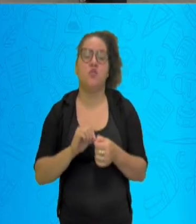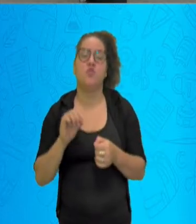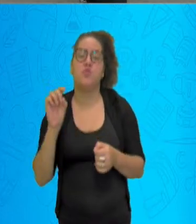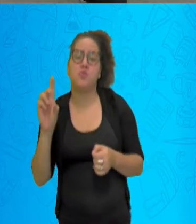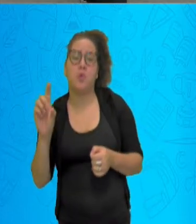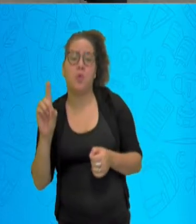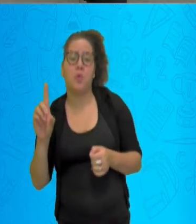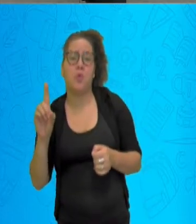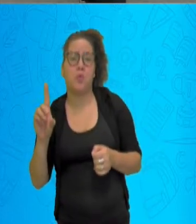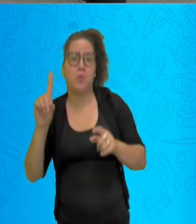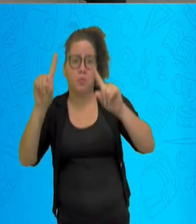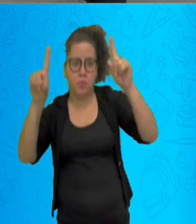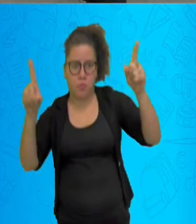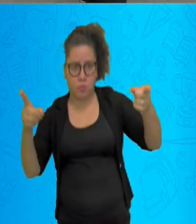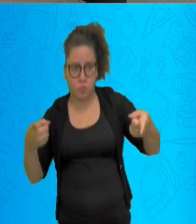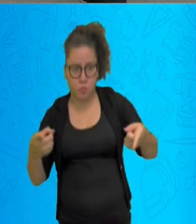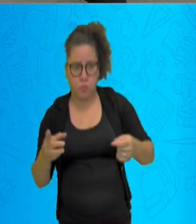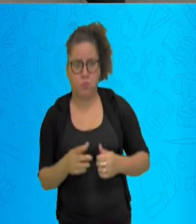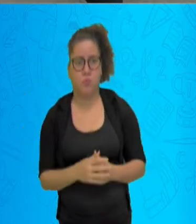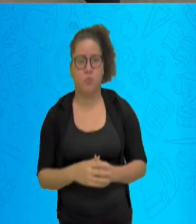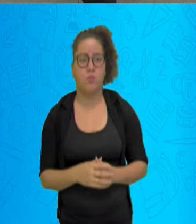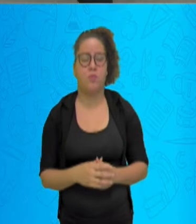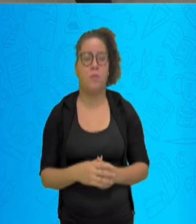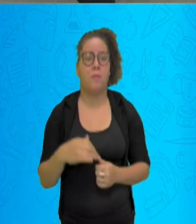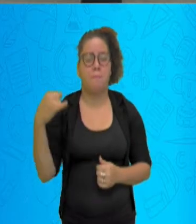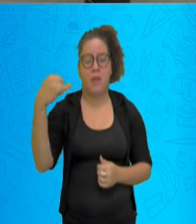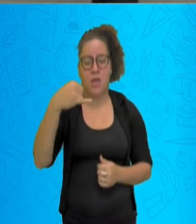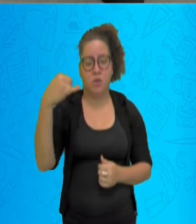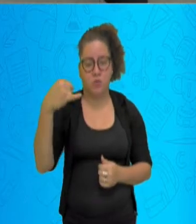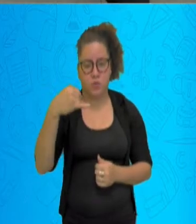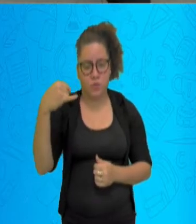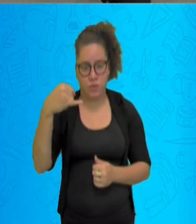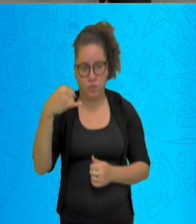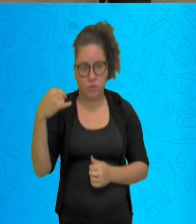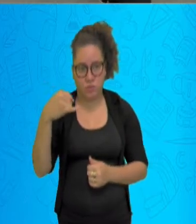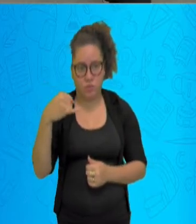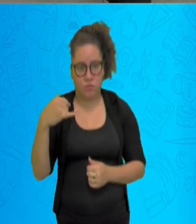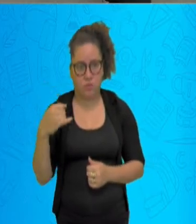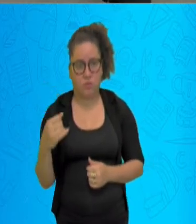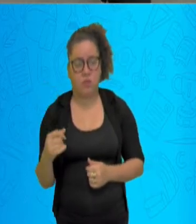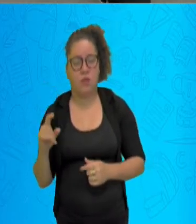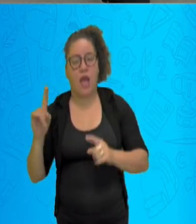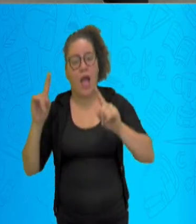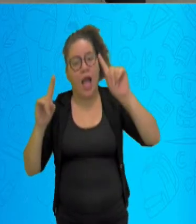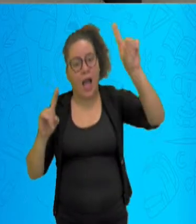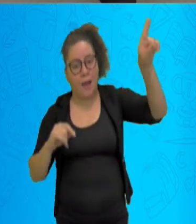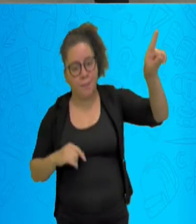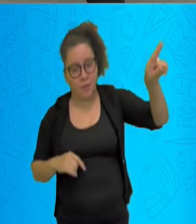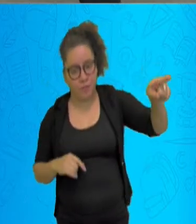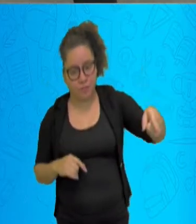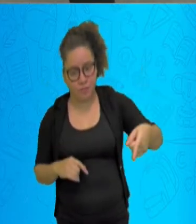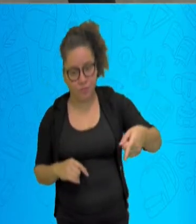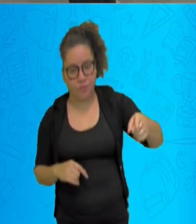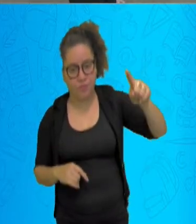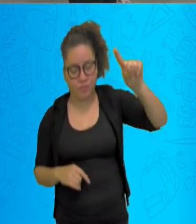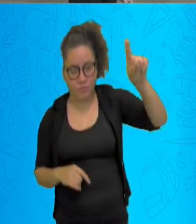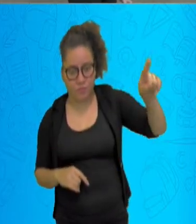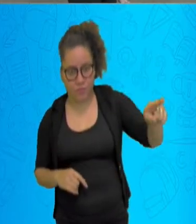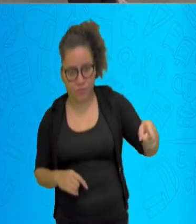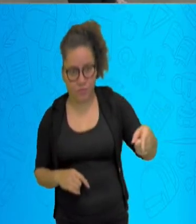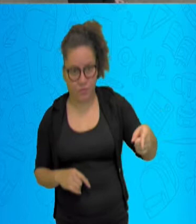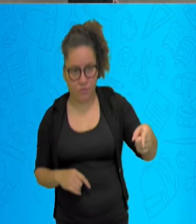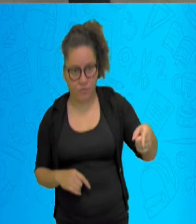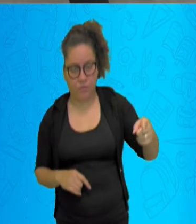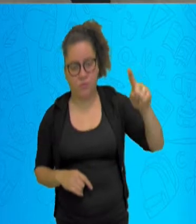aqui, olha, tá? Menos, vou abrir aqui, vou colocar um parêntese aqui só para mostrar o resultado que nós